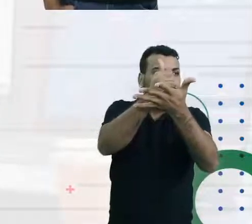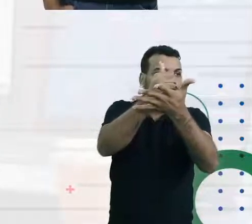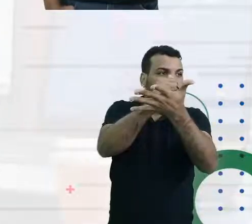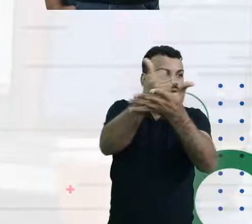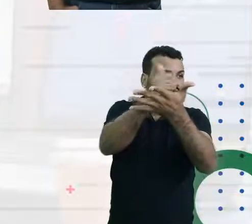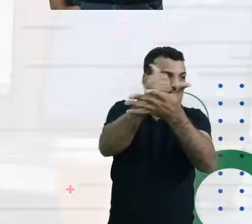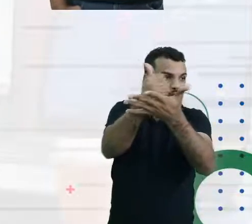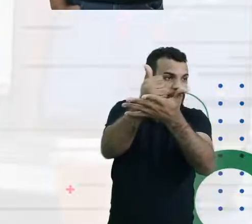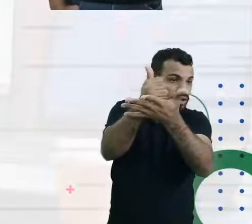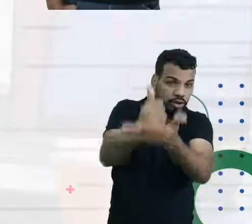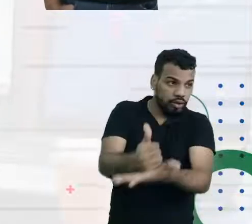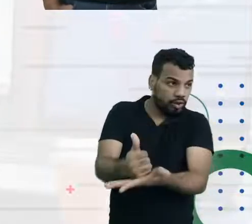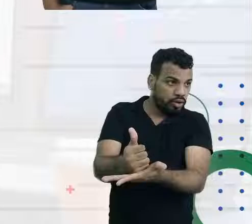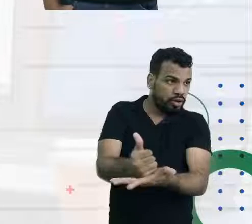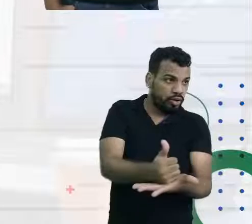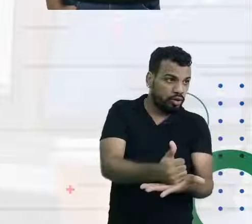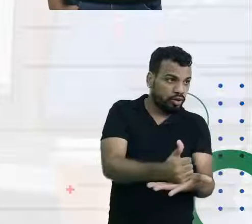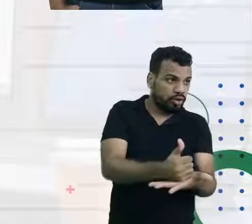com pixel art.